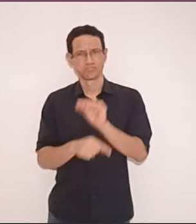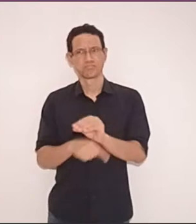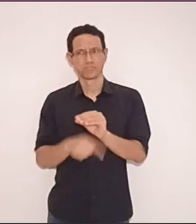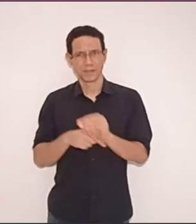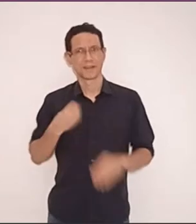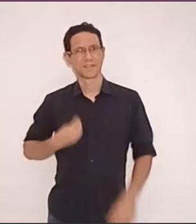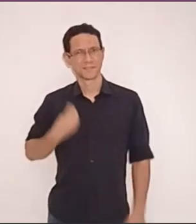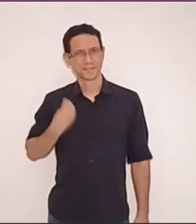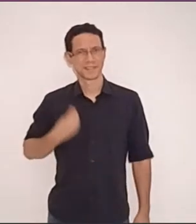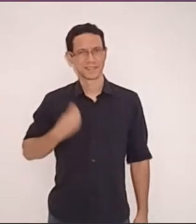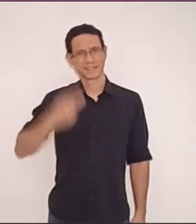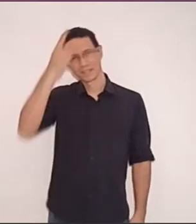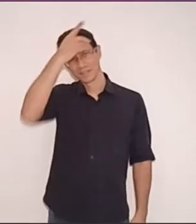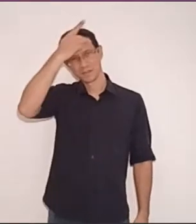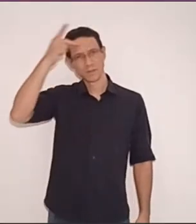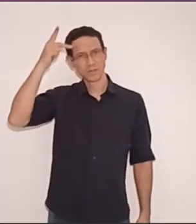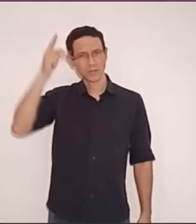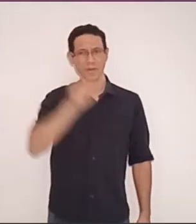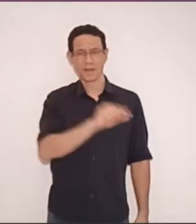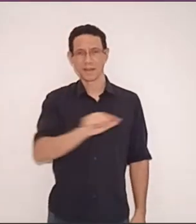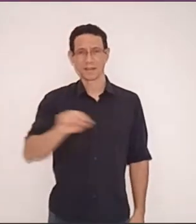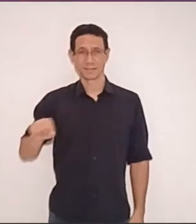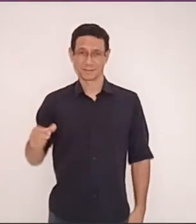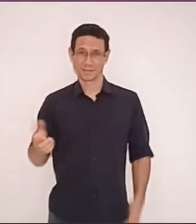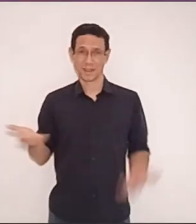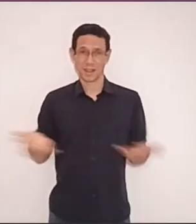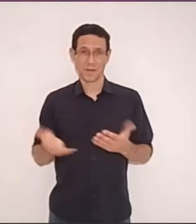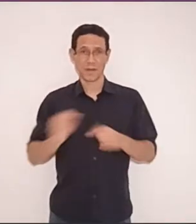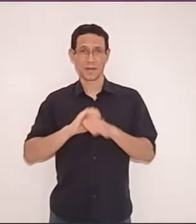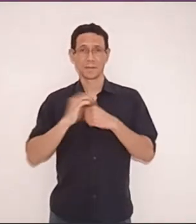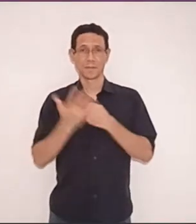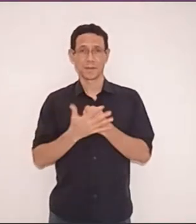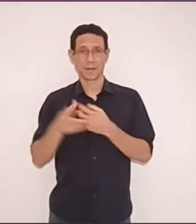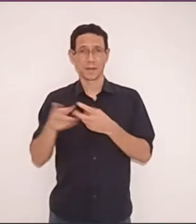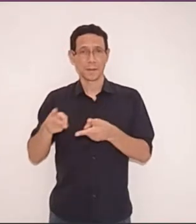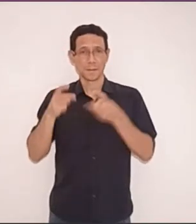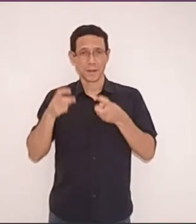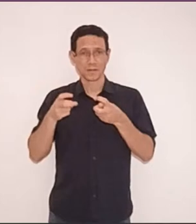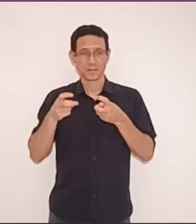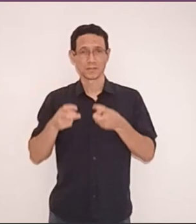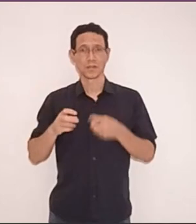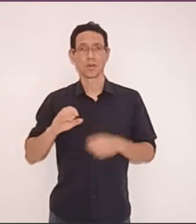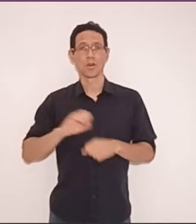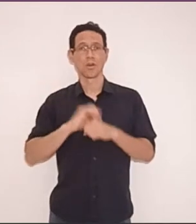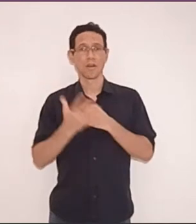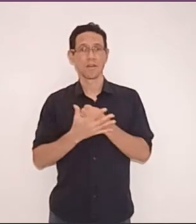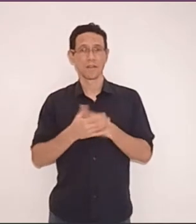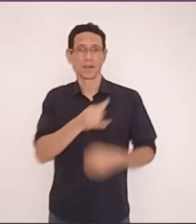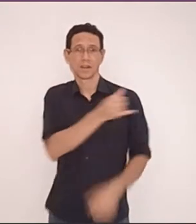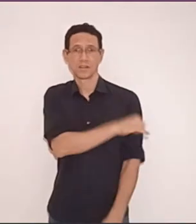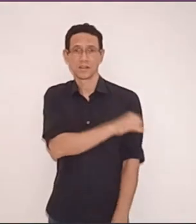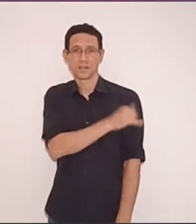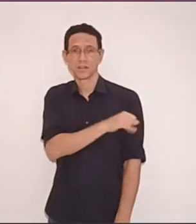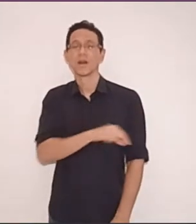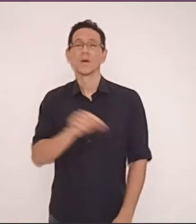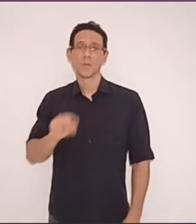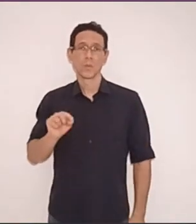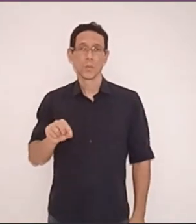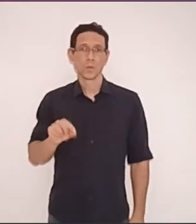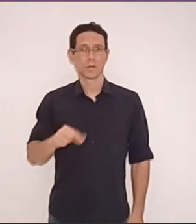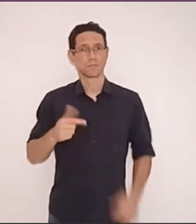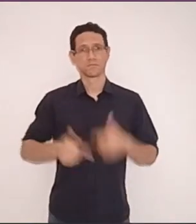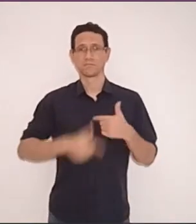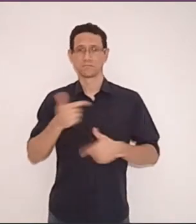momento de pandemia fica muito Evidente a gente perceber que a primeira vítima do covid-19 no Rio de Janeiro foi uma Mulher